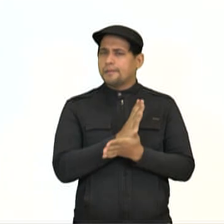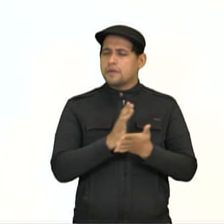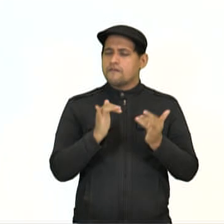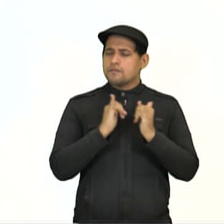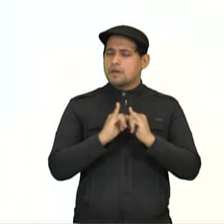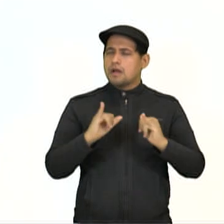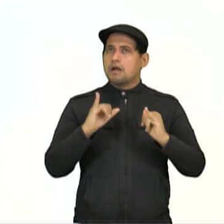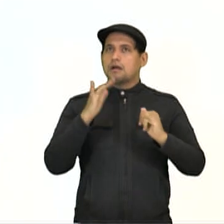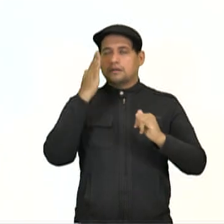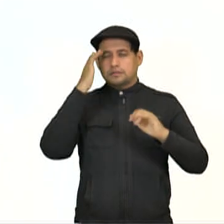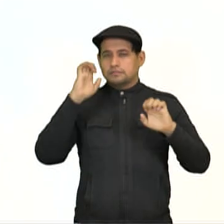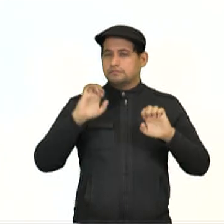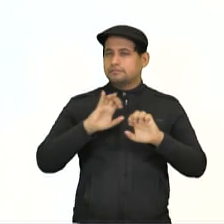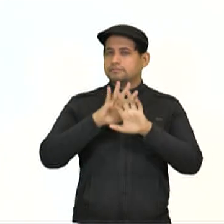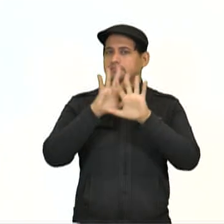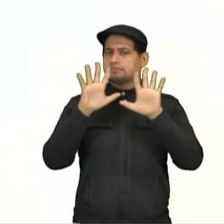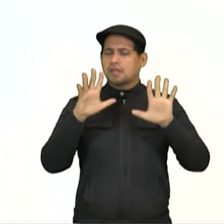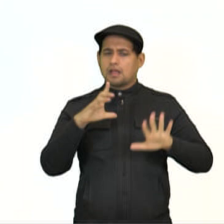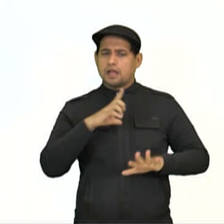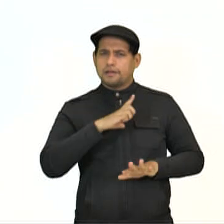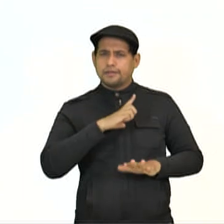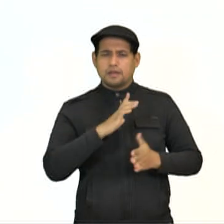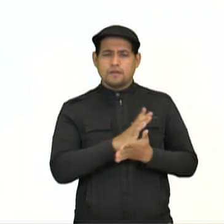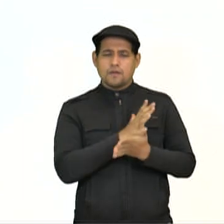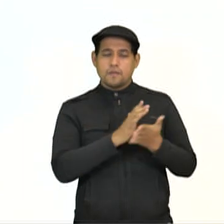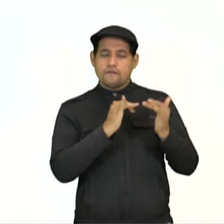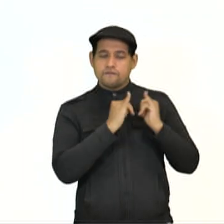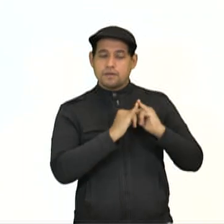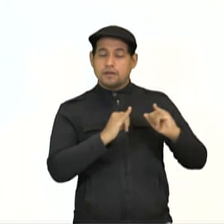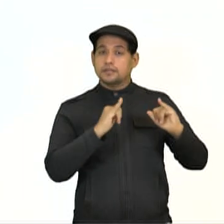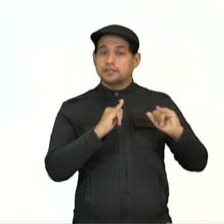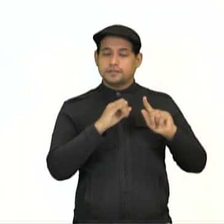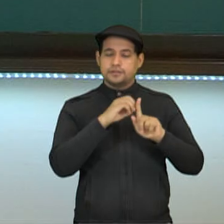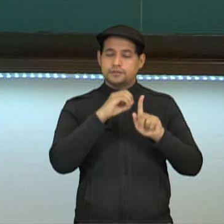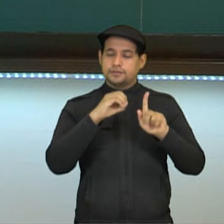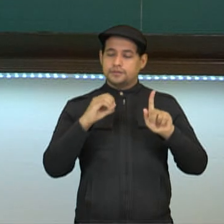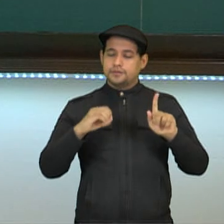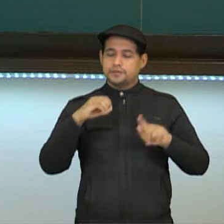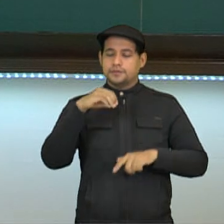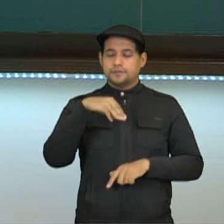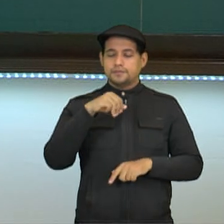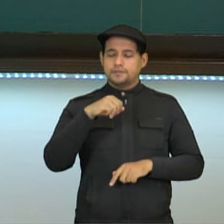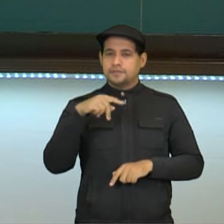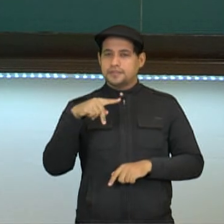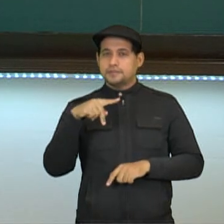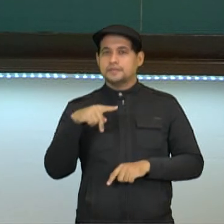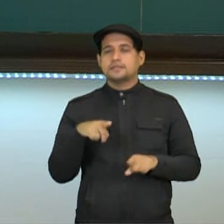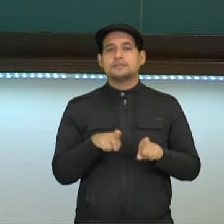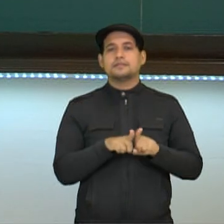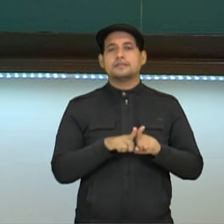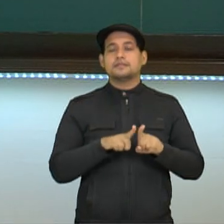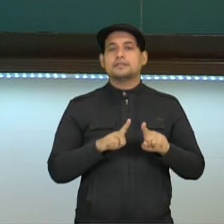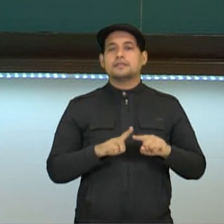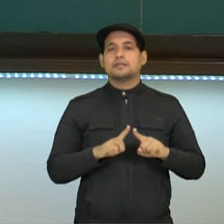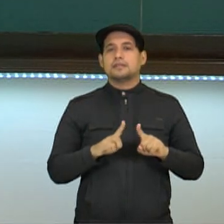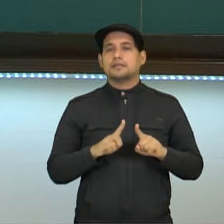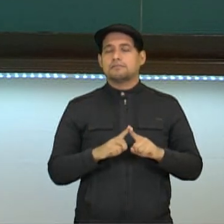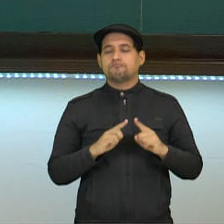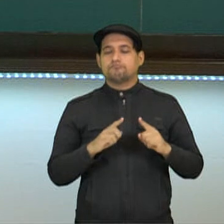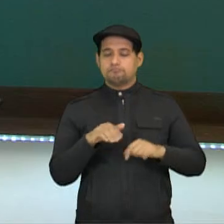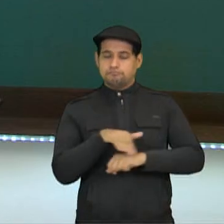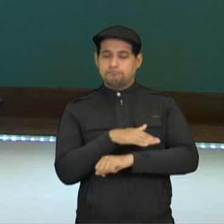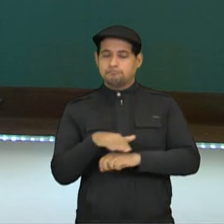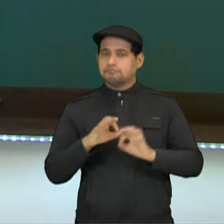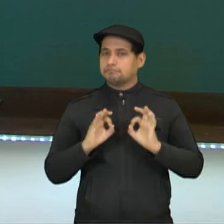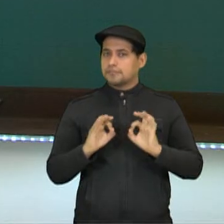dê essa indicação. Se eu tenho ali uma informação do Google Map, opa, então está aqui perto o endereço,